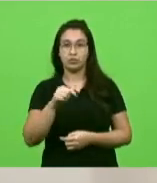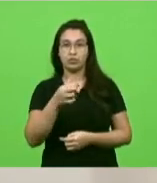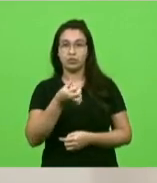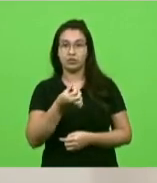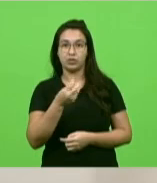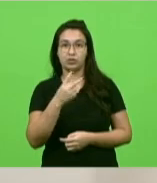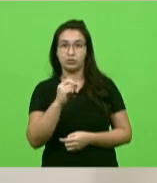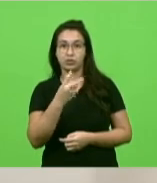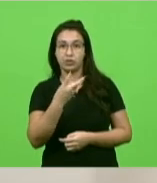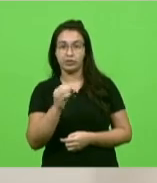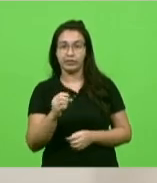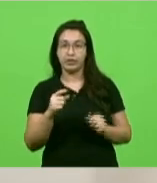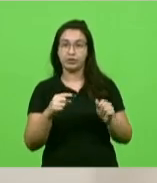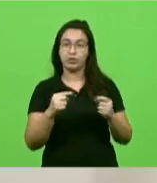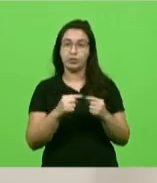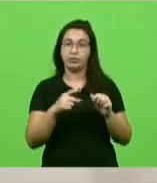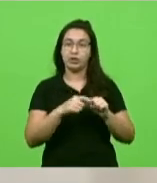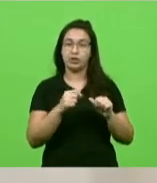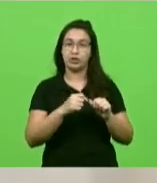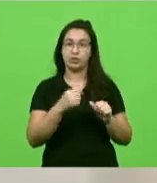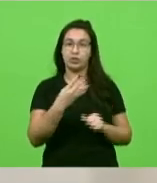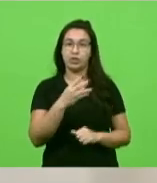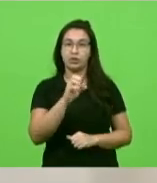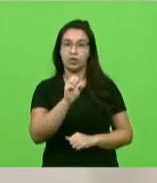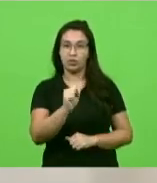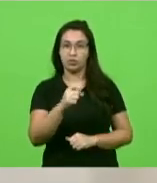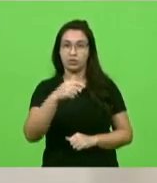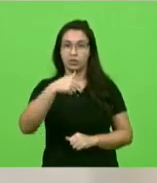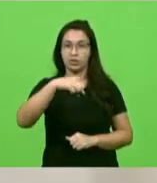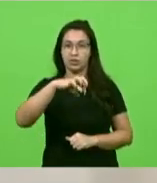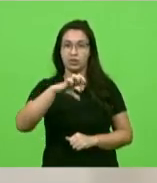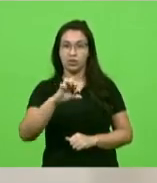conforme artigos 48 e 79 da Lei